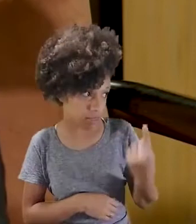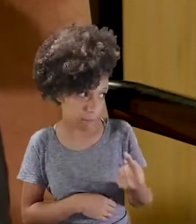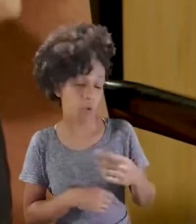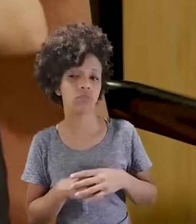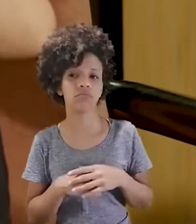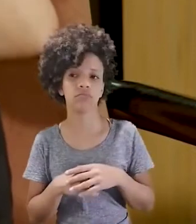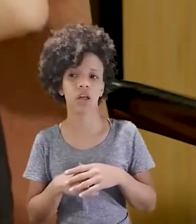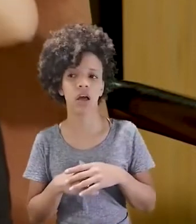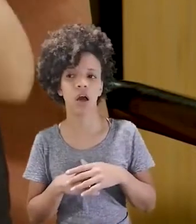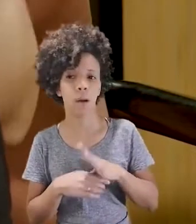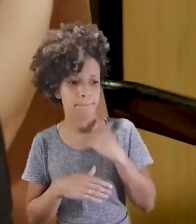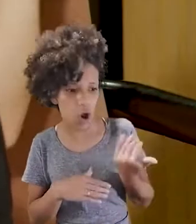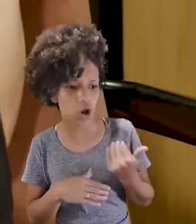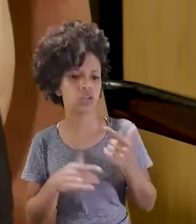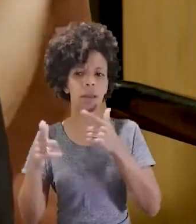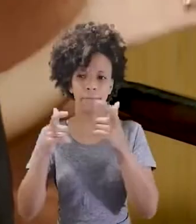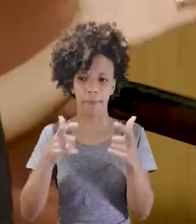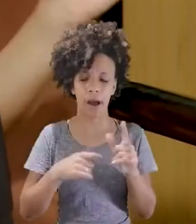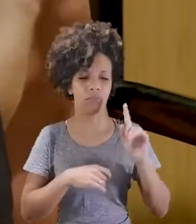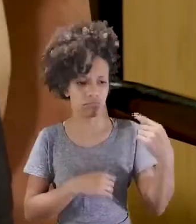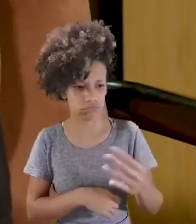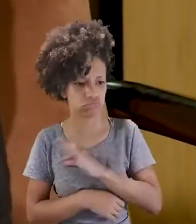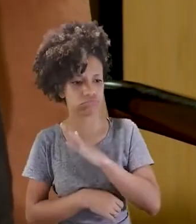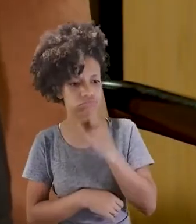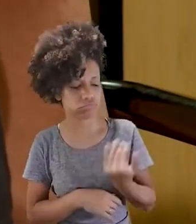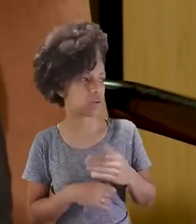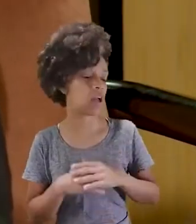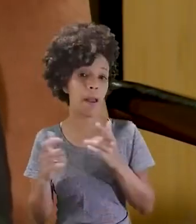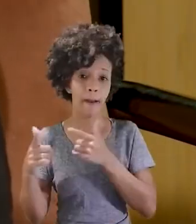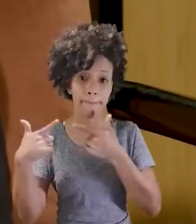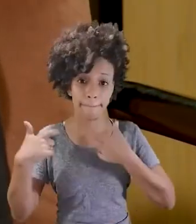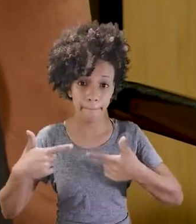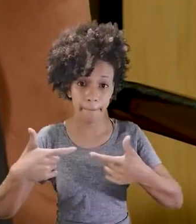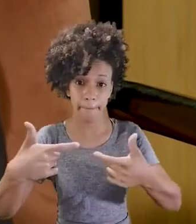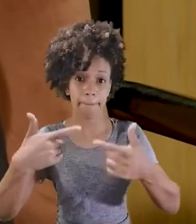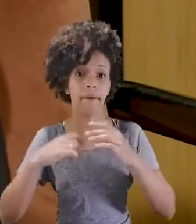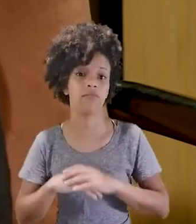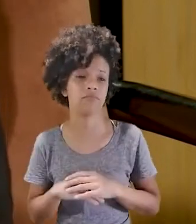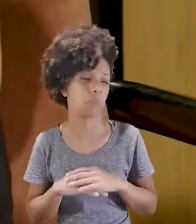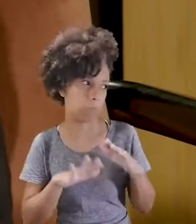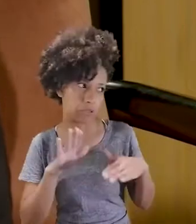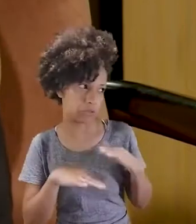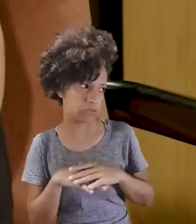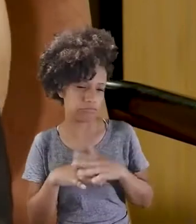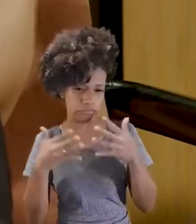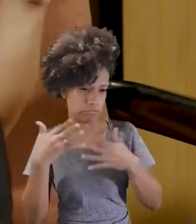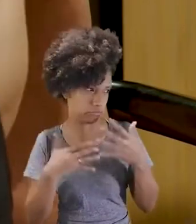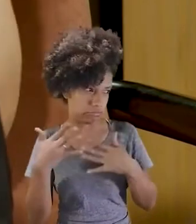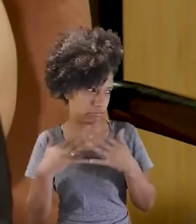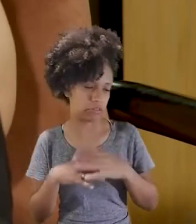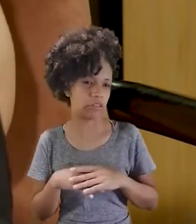policial morto em chacina então foi um ano que foi marcado por essa digamos uma guerra de meio 15